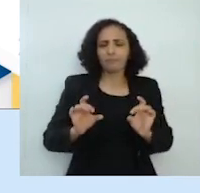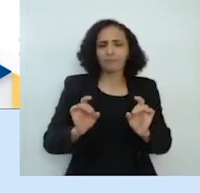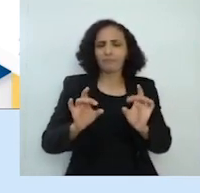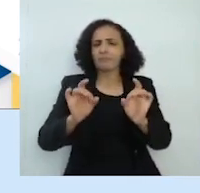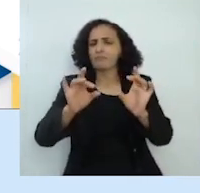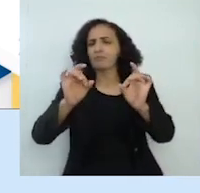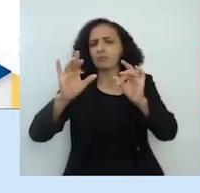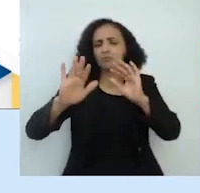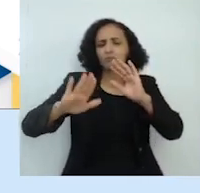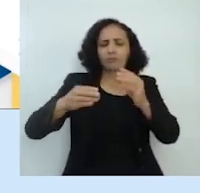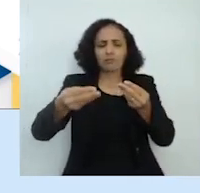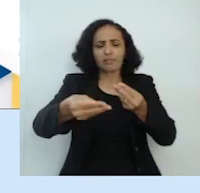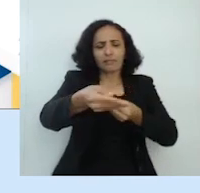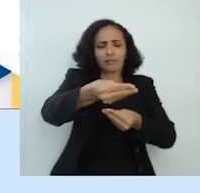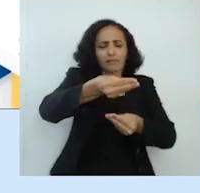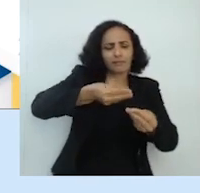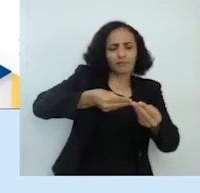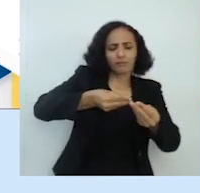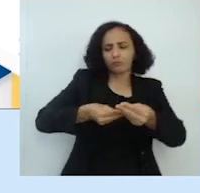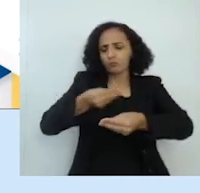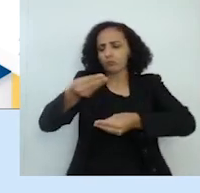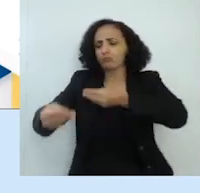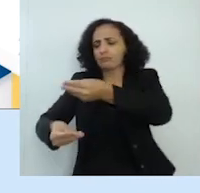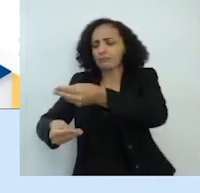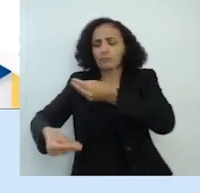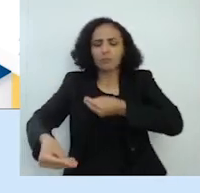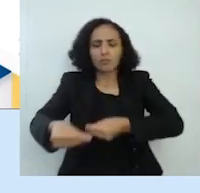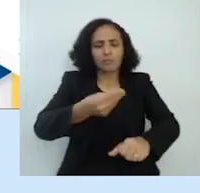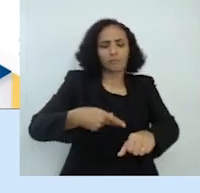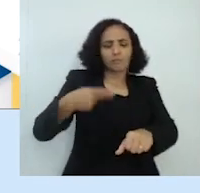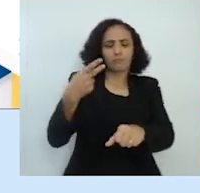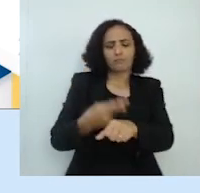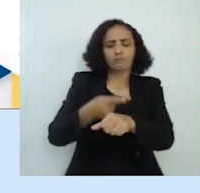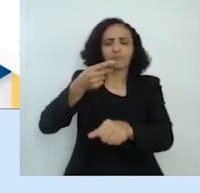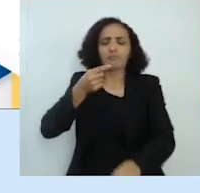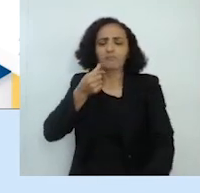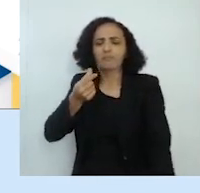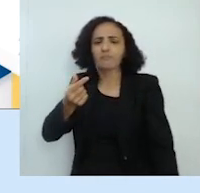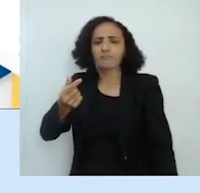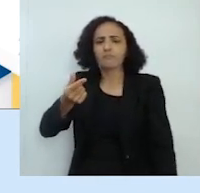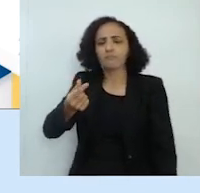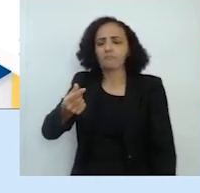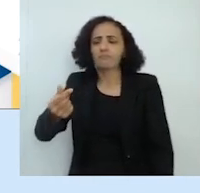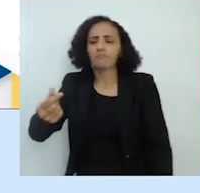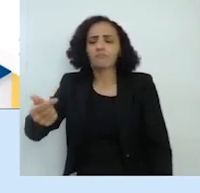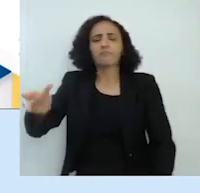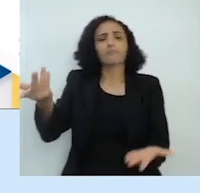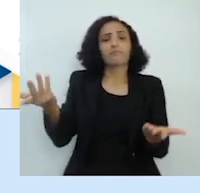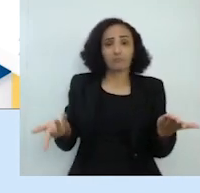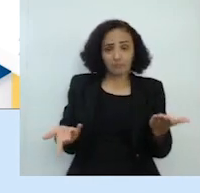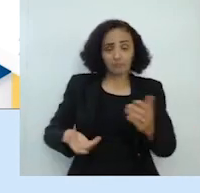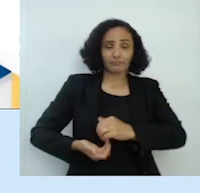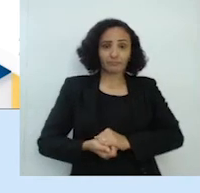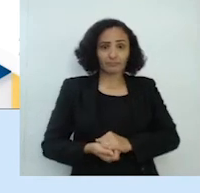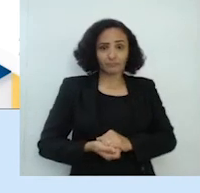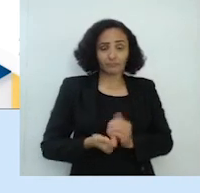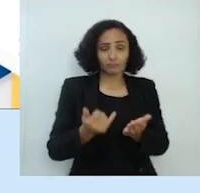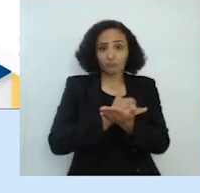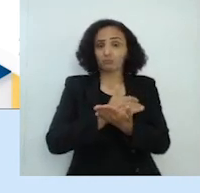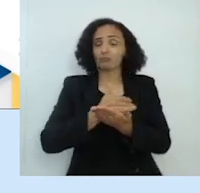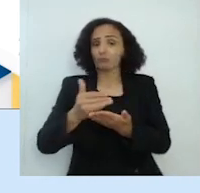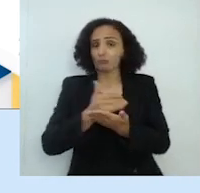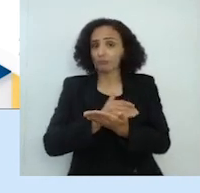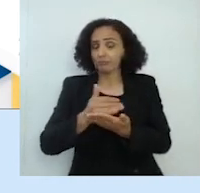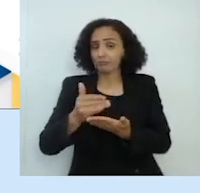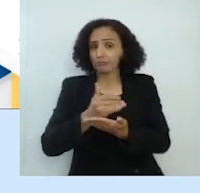a troca de produtos, depois foi a troca de moedas, e aí sim foi surgindo o capitalismo. A origem